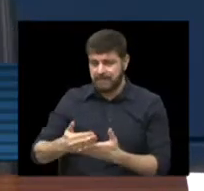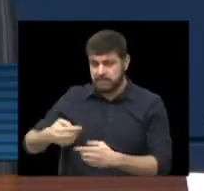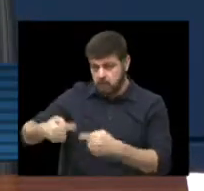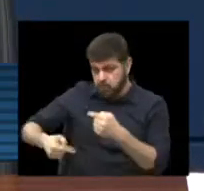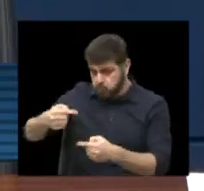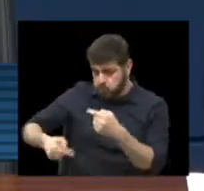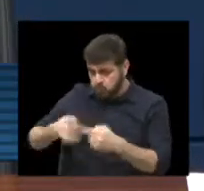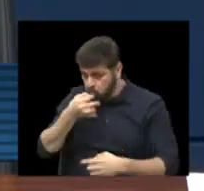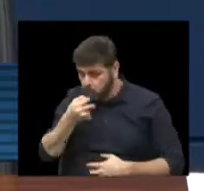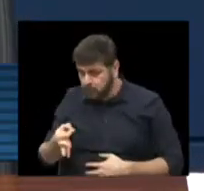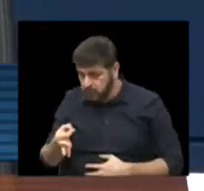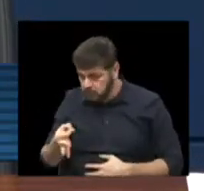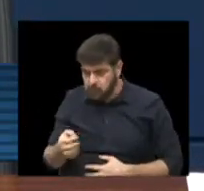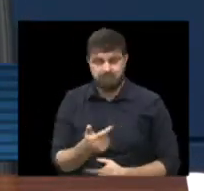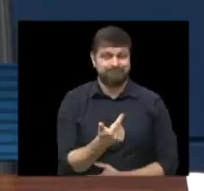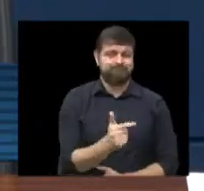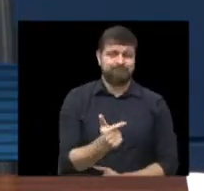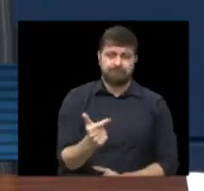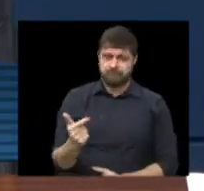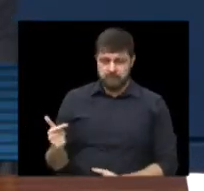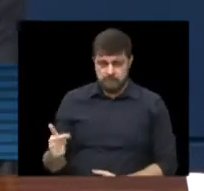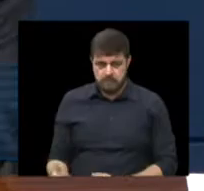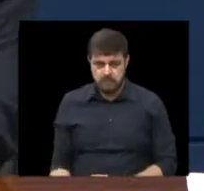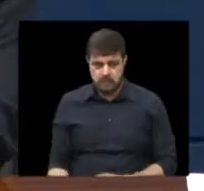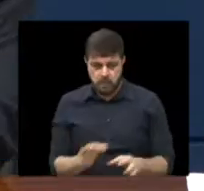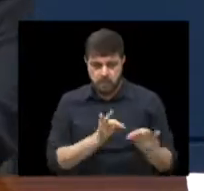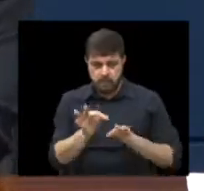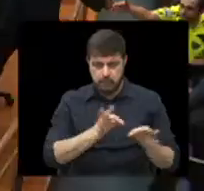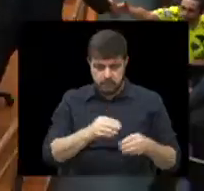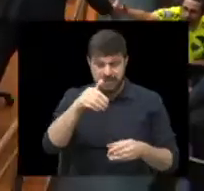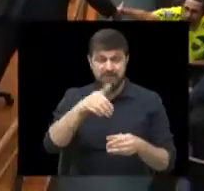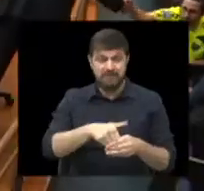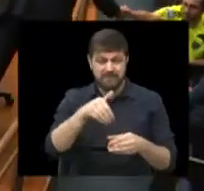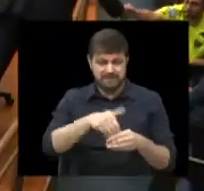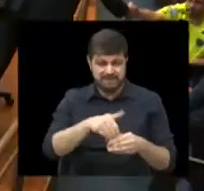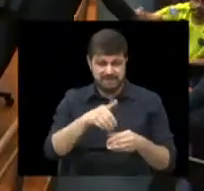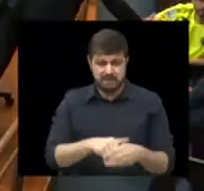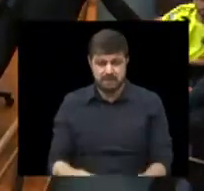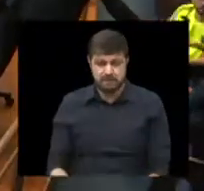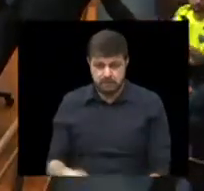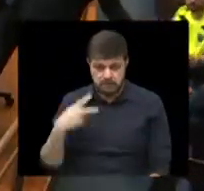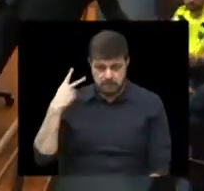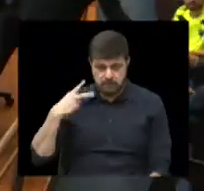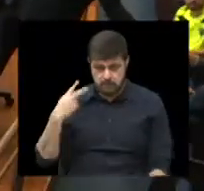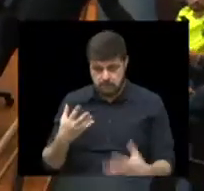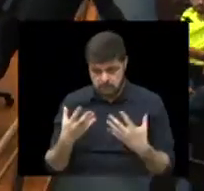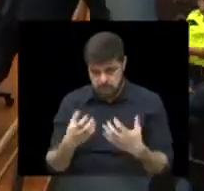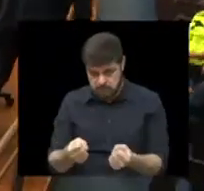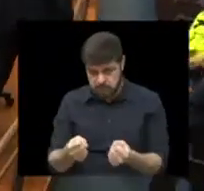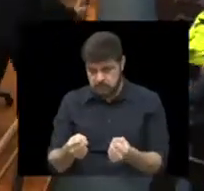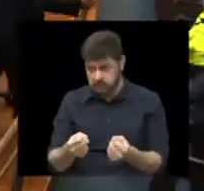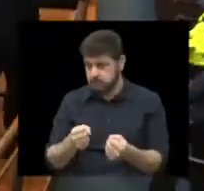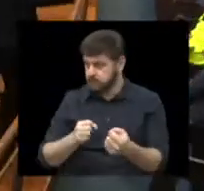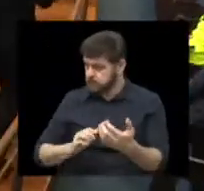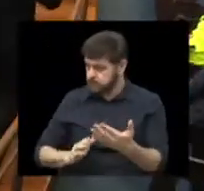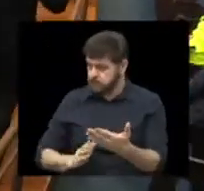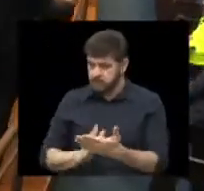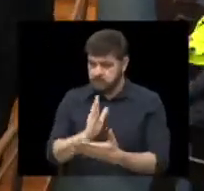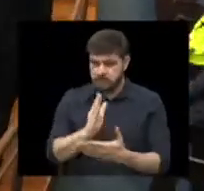em discussão. Não havendo vereador discutir, o projeto vai à votação. Vereadores favoráveis permanecem como